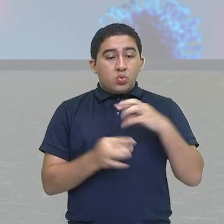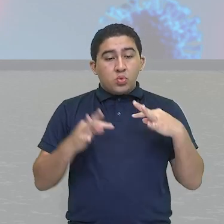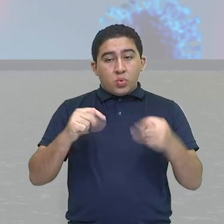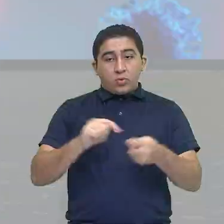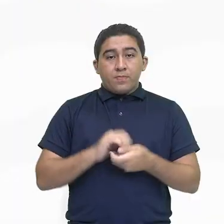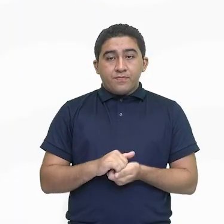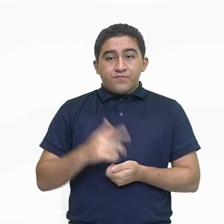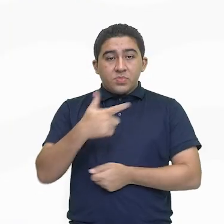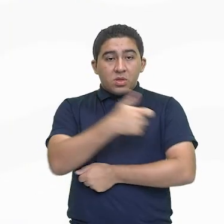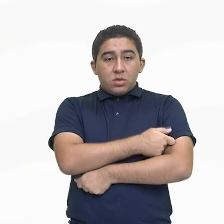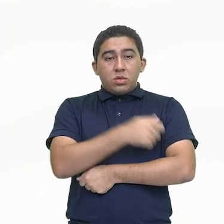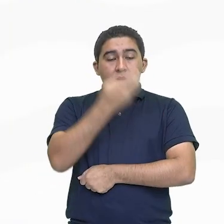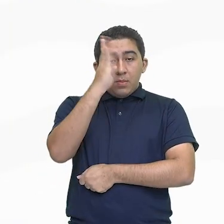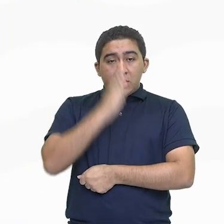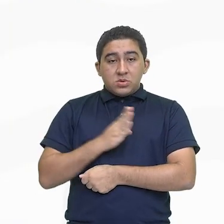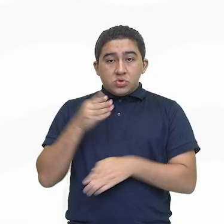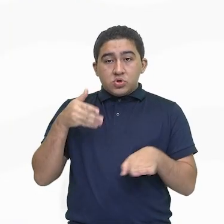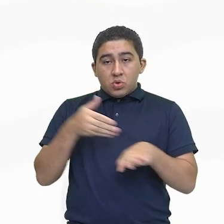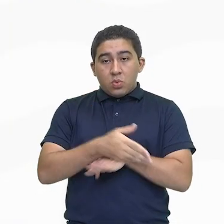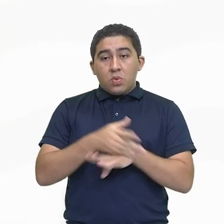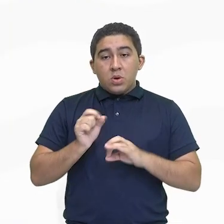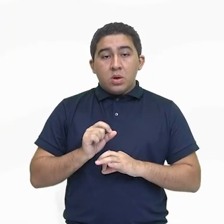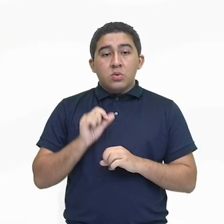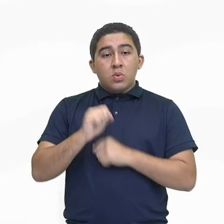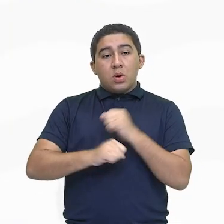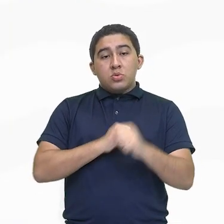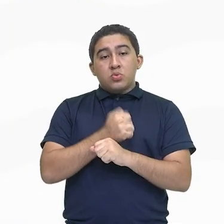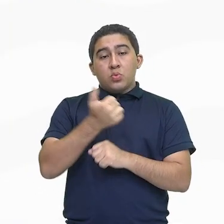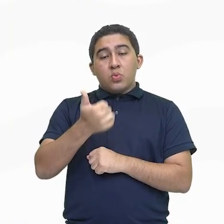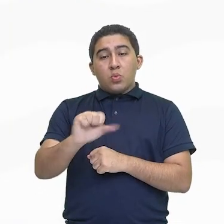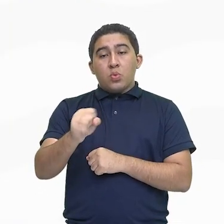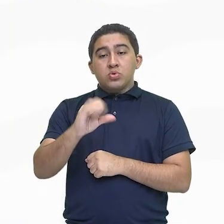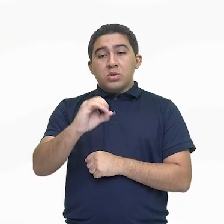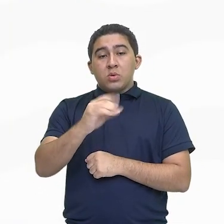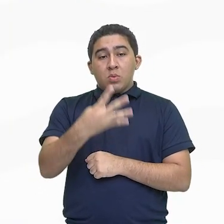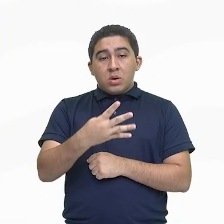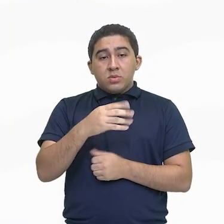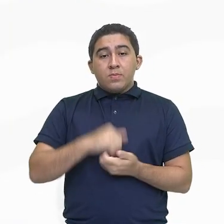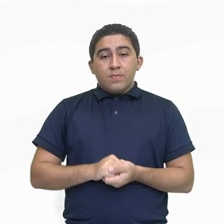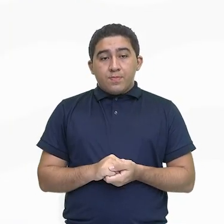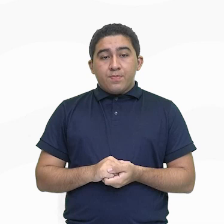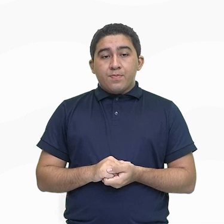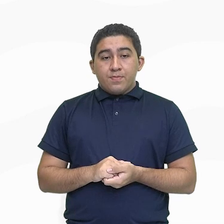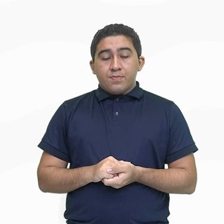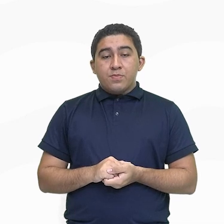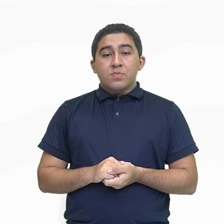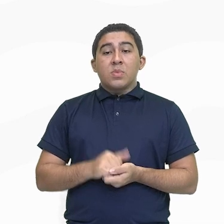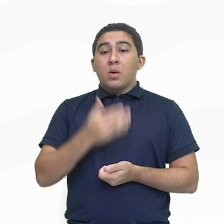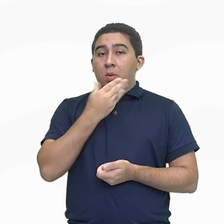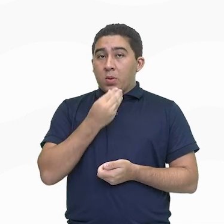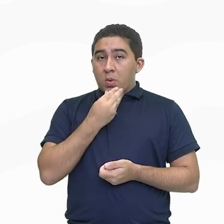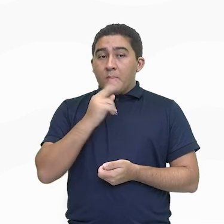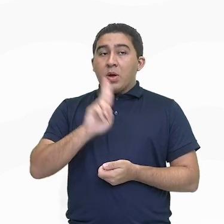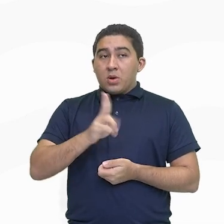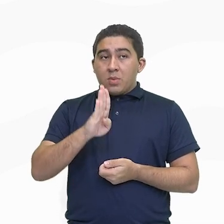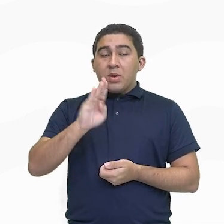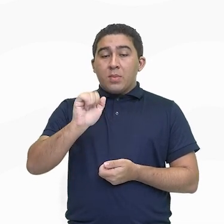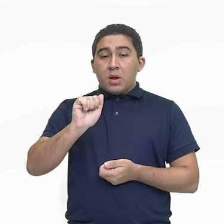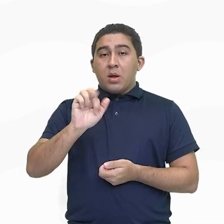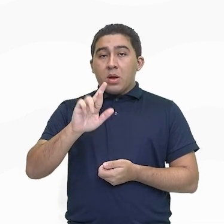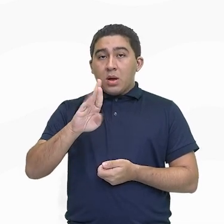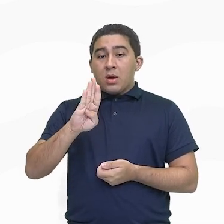no Brasil, ela chegou ali por meio de 1804, trazida pelo Marquês de Barbacena, né?